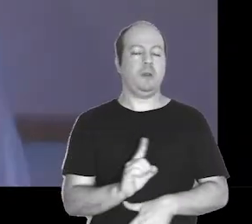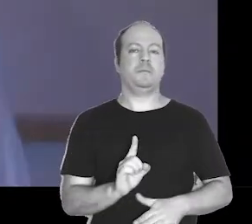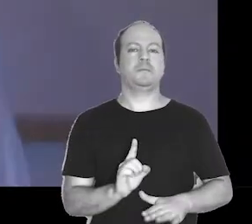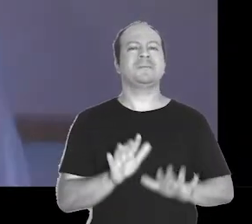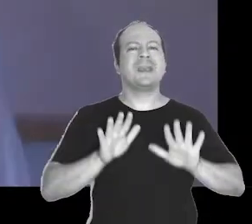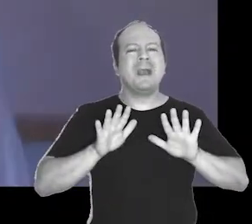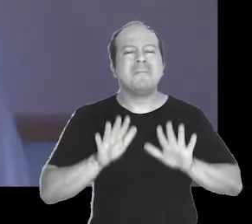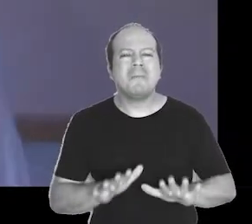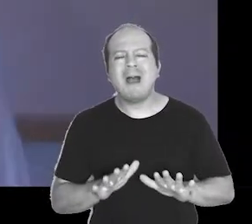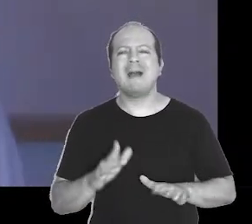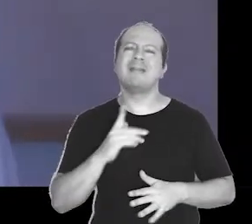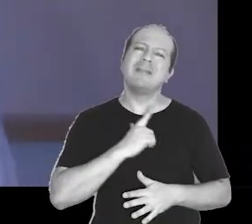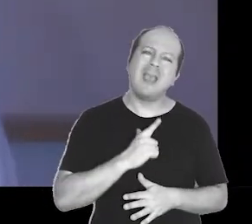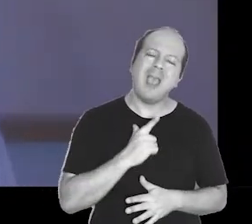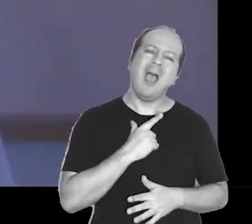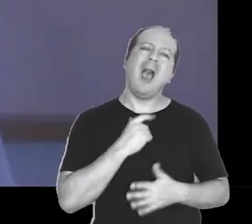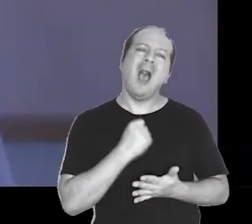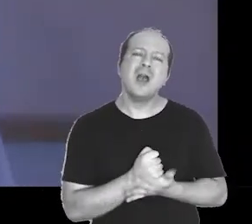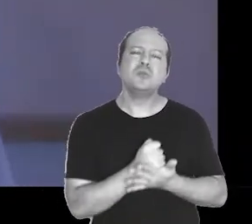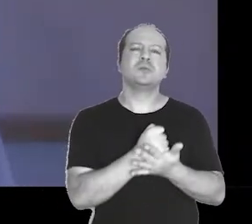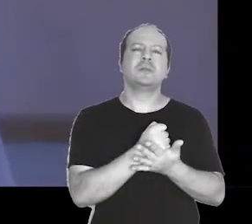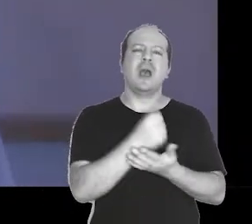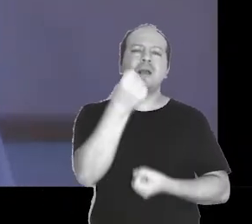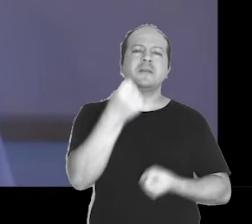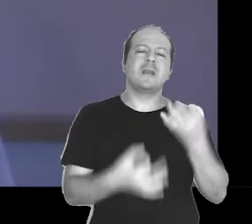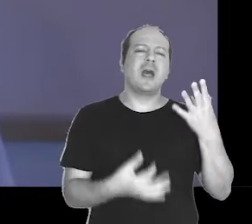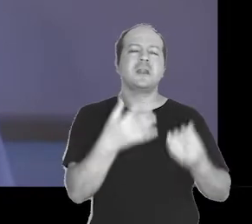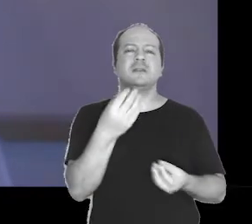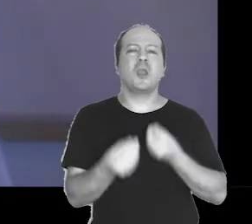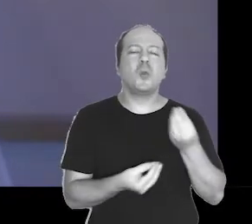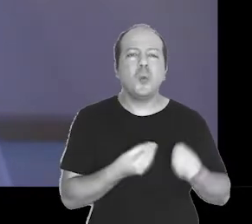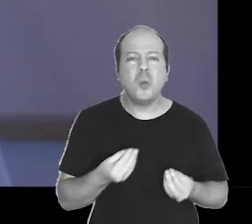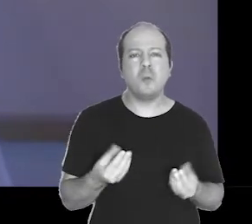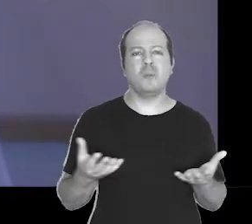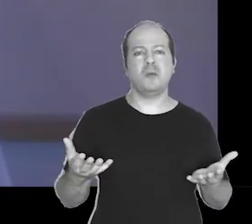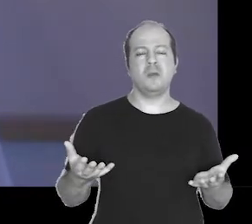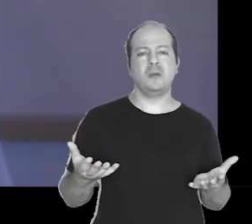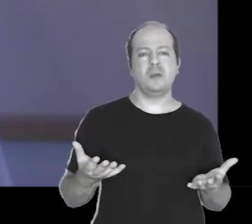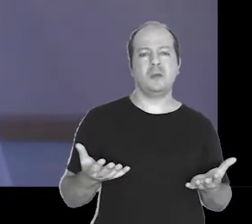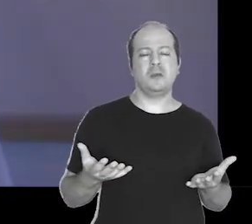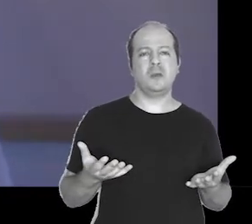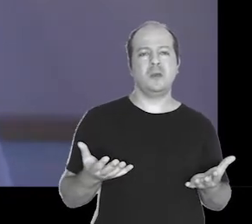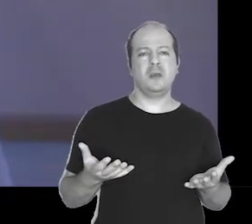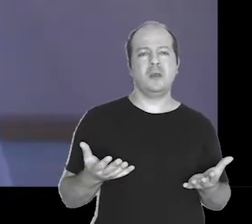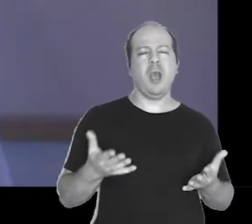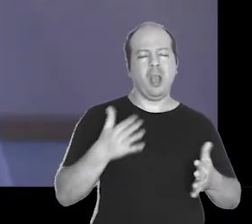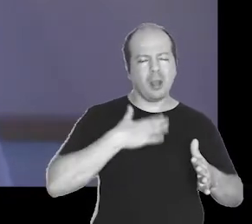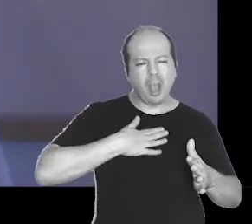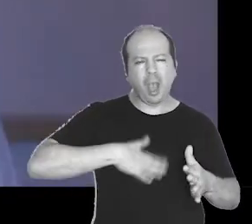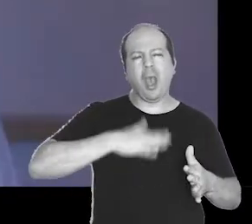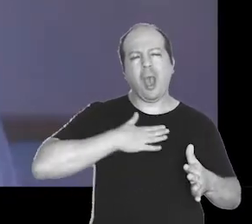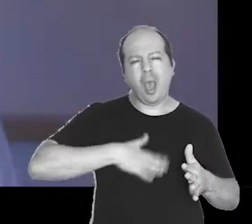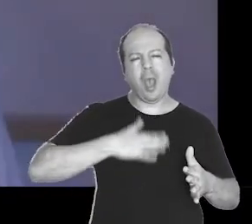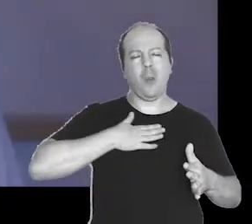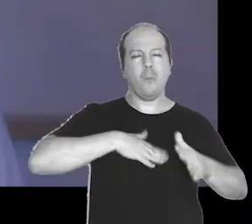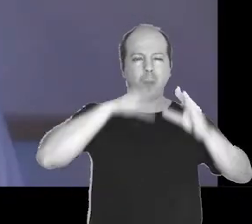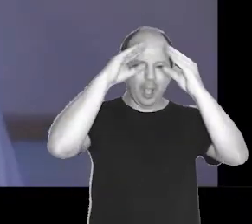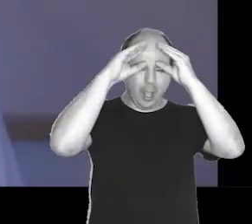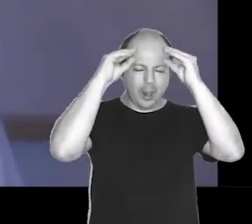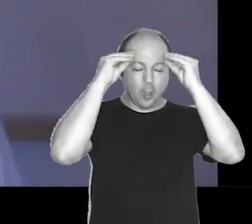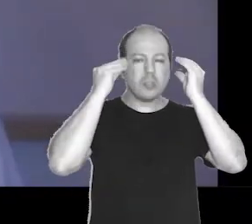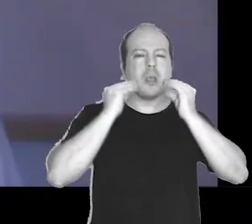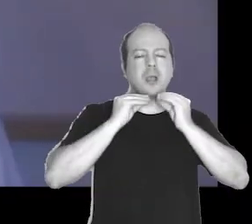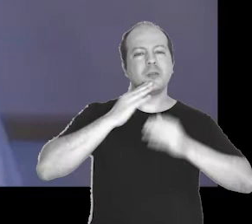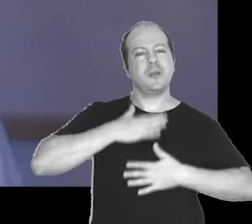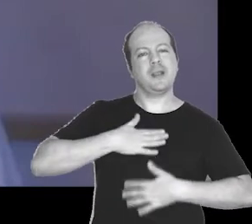Se ao menos você nos pudesse ajudar a esclarecer certos pontos. Tenha calma, Leonardo, tenha